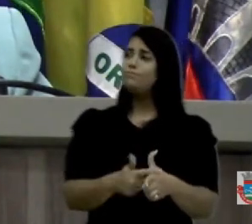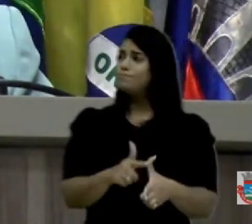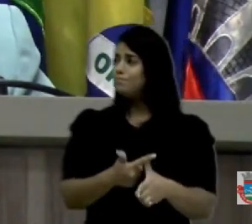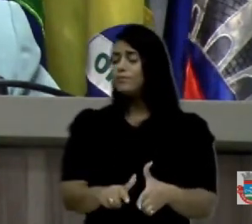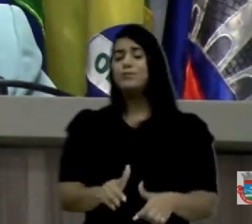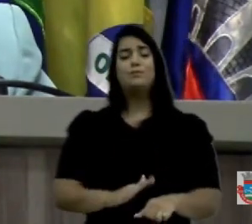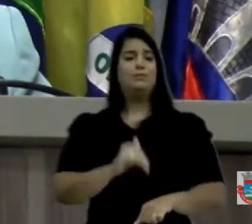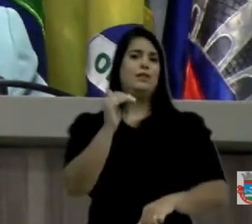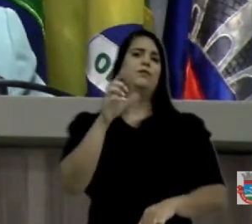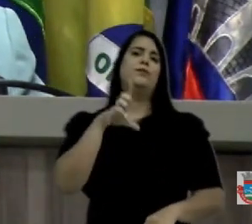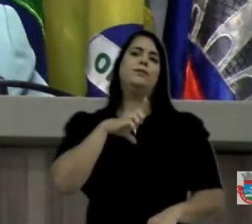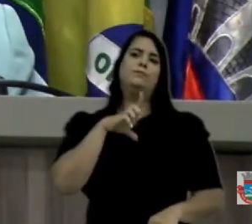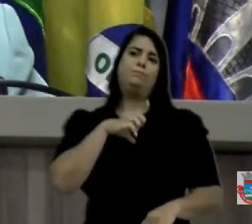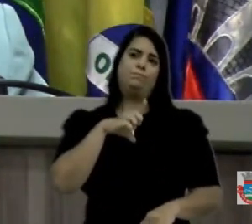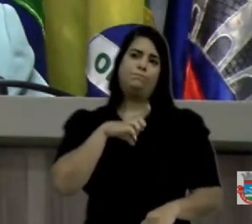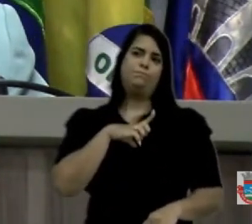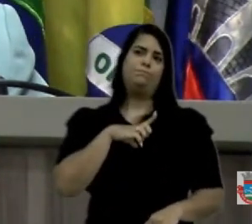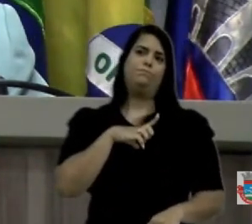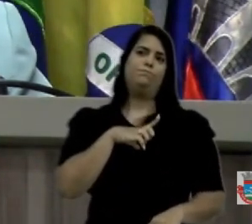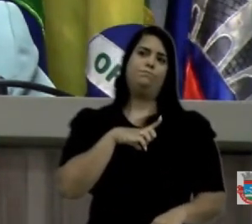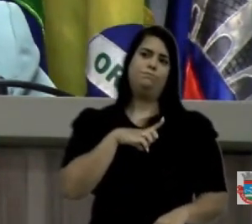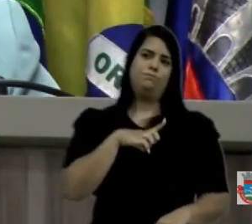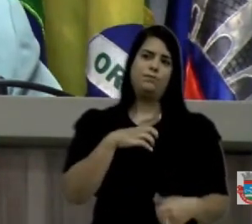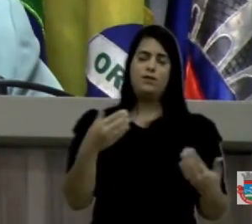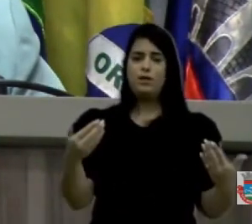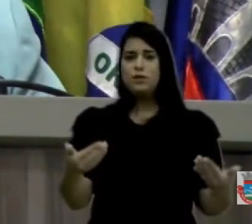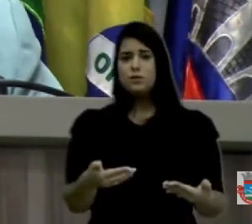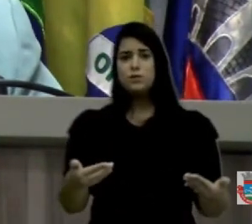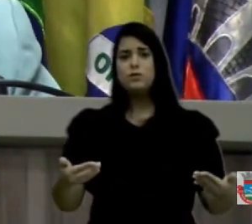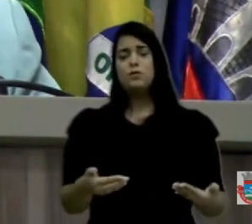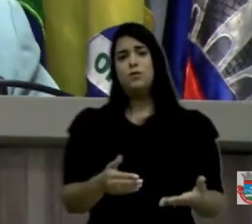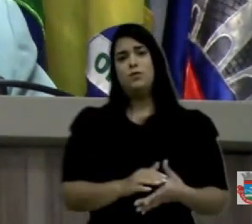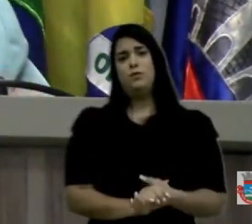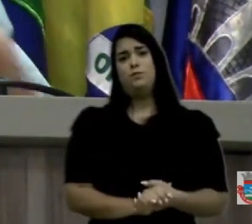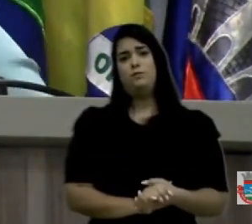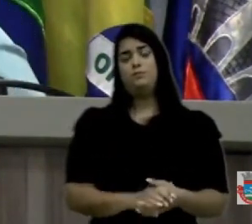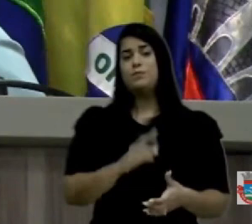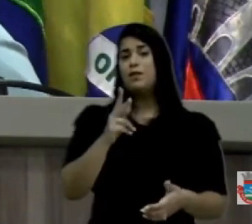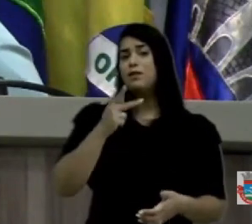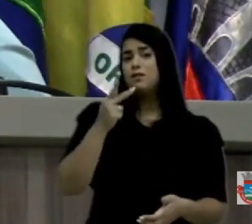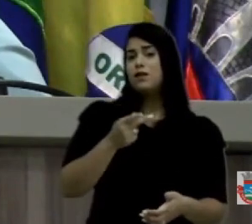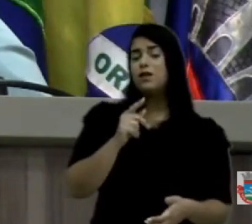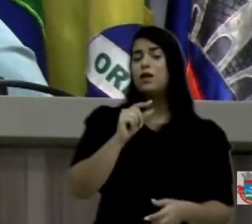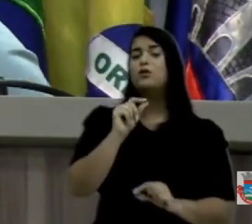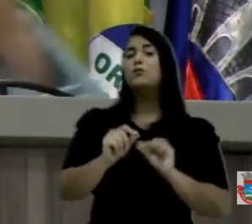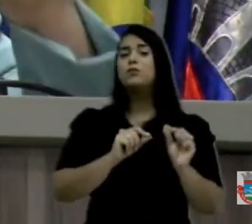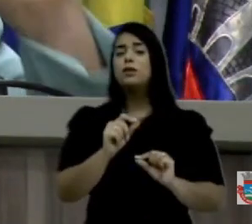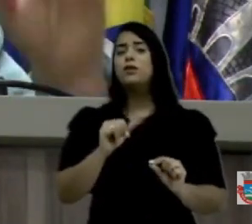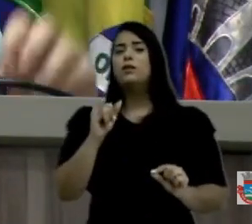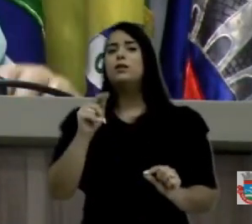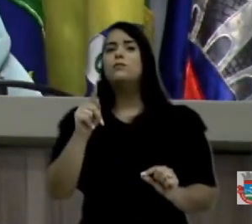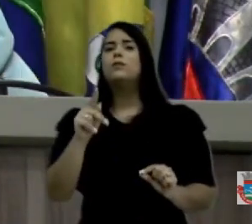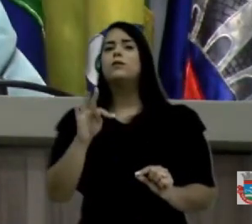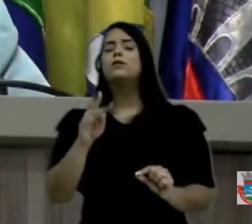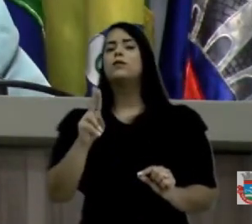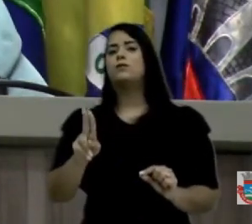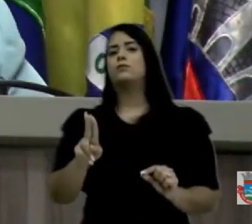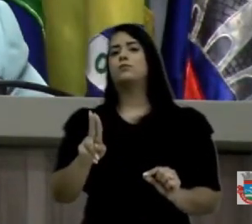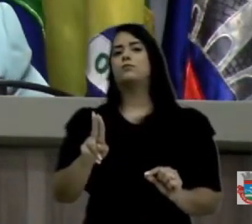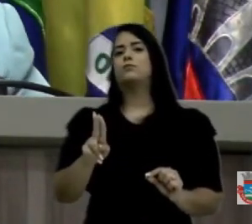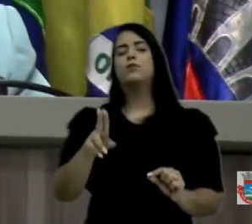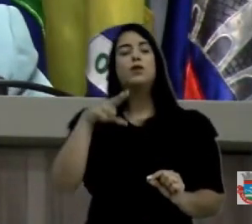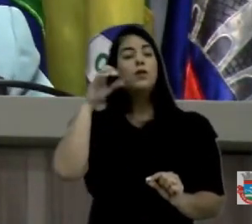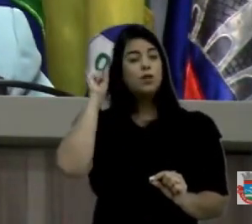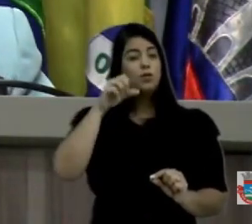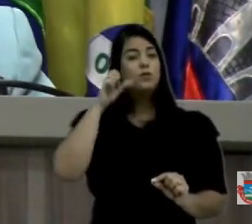maiores que agrava a nossa população hoje e quero falar também do IPTU ao ouvir a